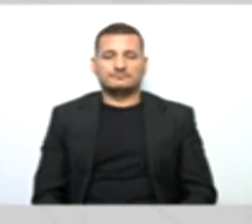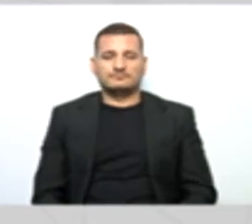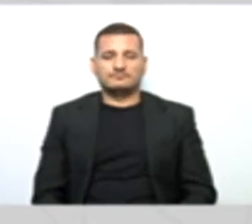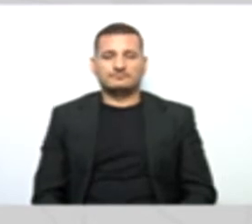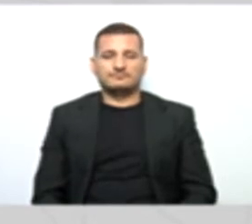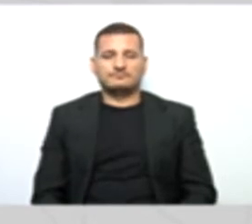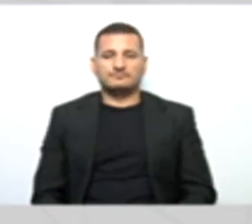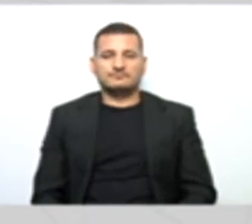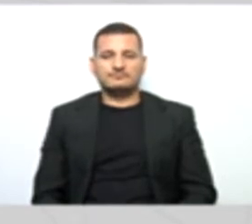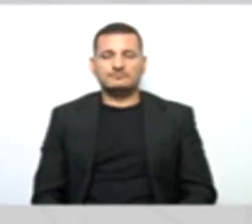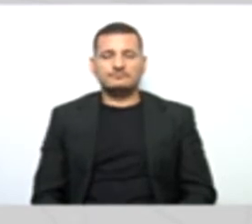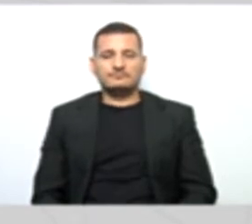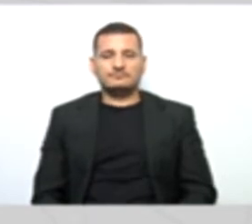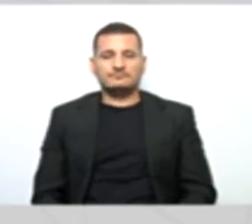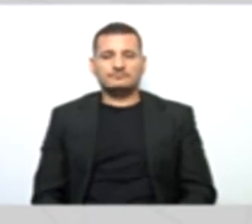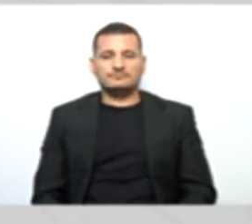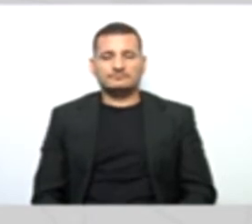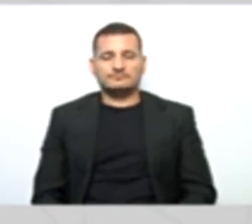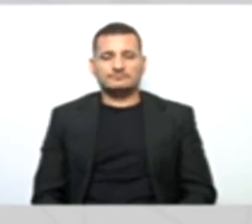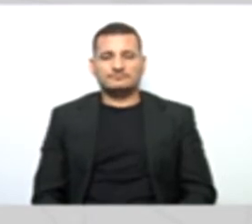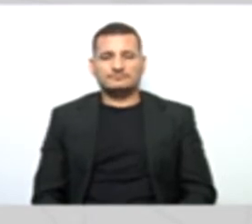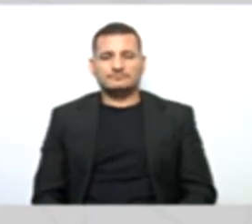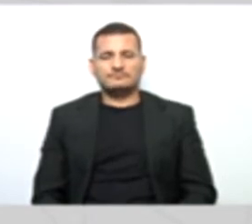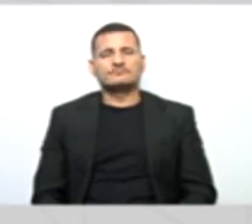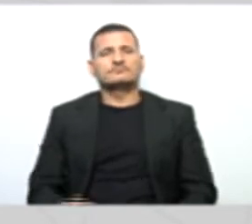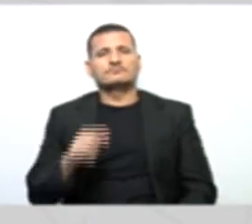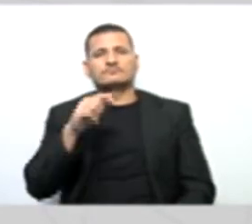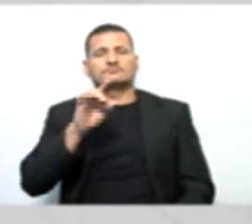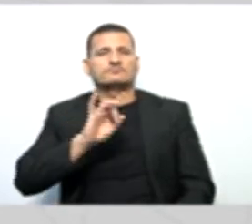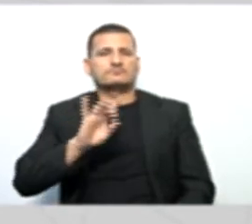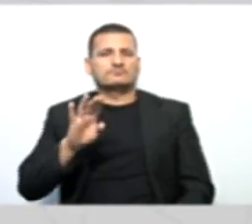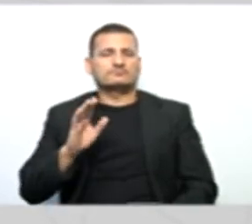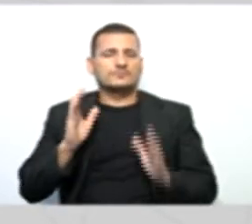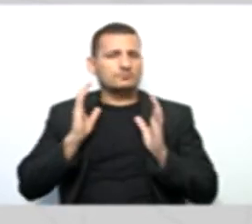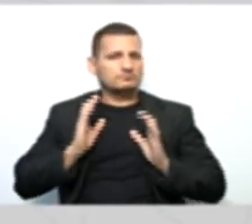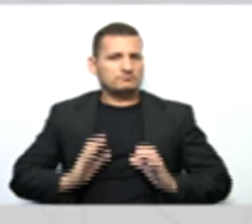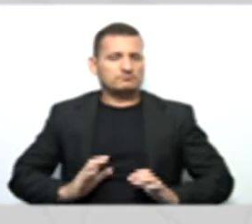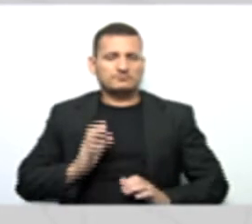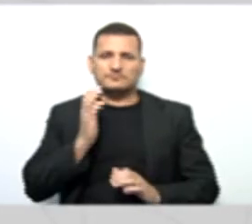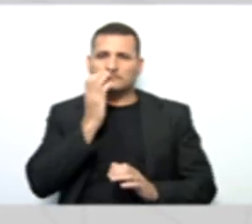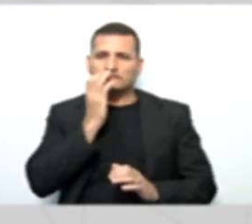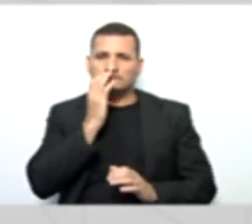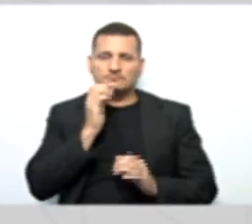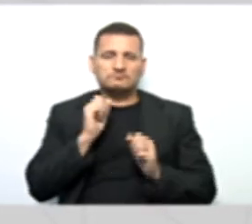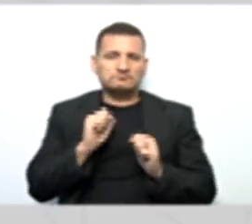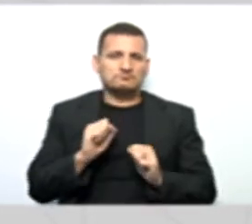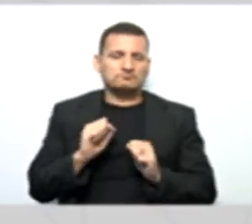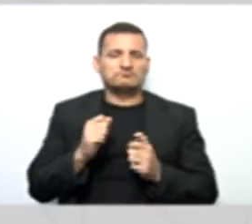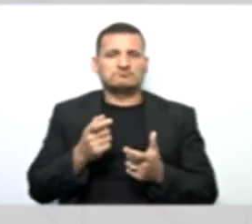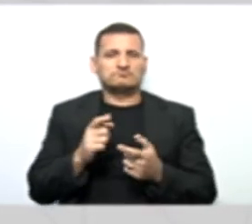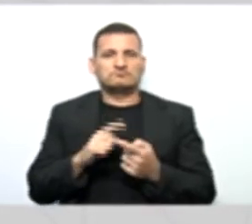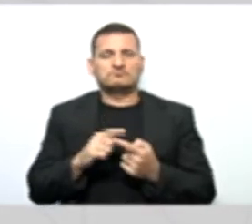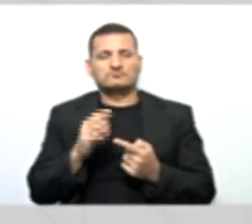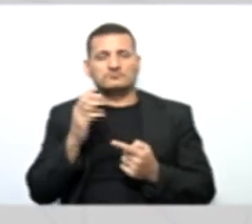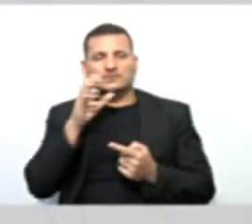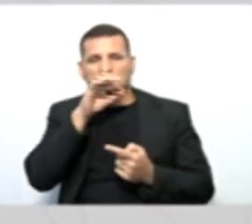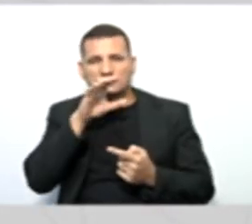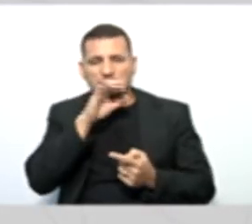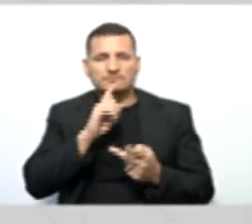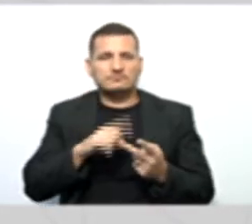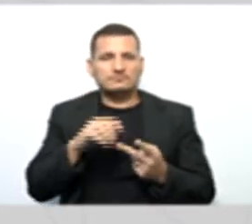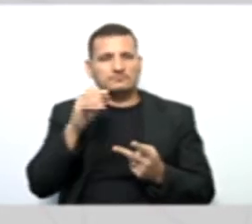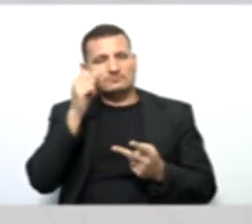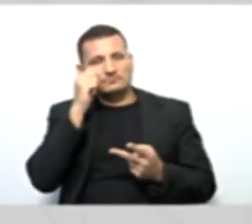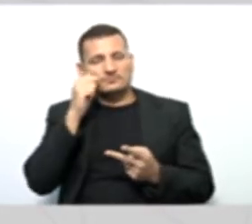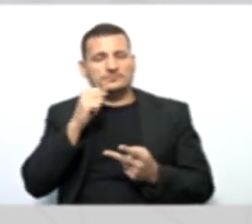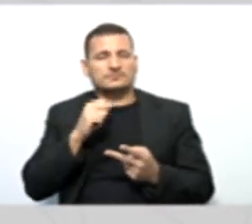Então, aí são possíveis ações, possíveis comportamentos que um cachorro poderia ter. Latir, dormir,